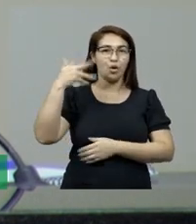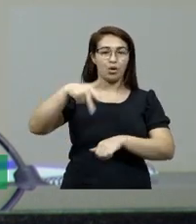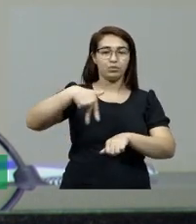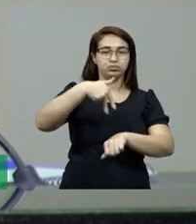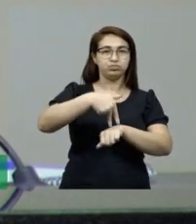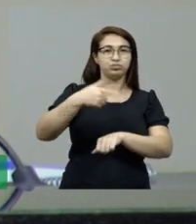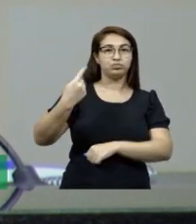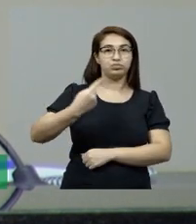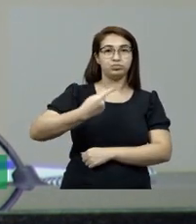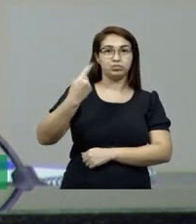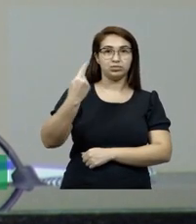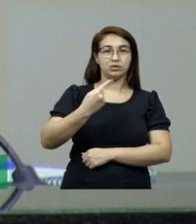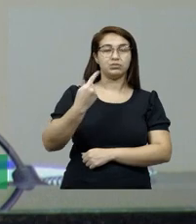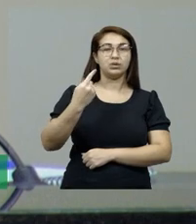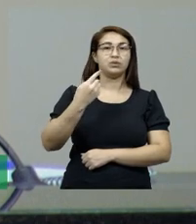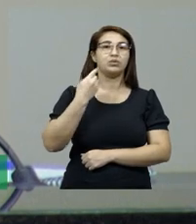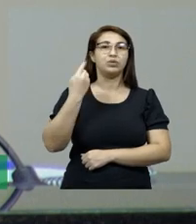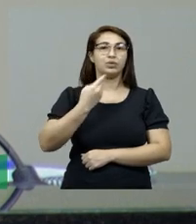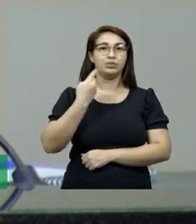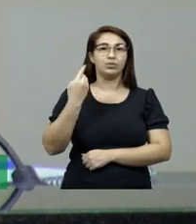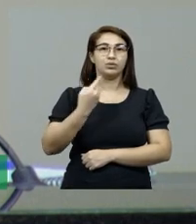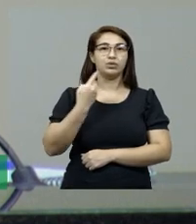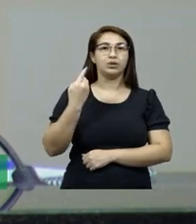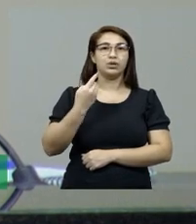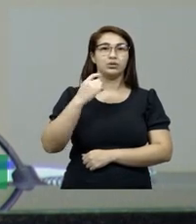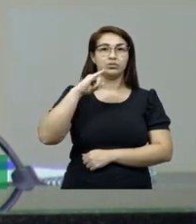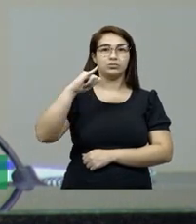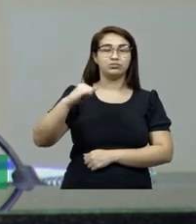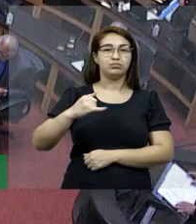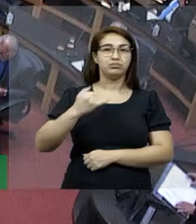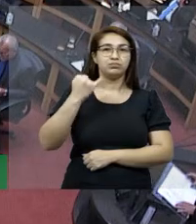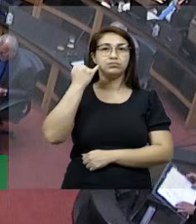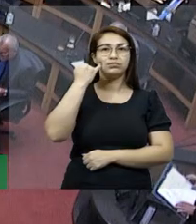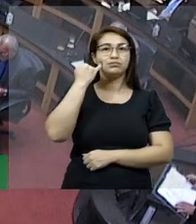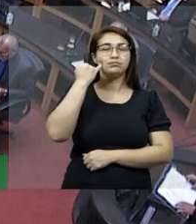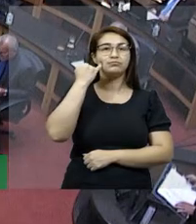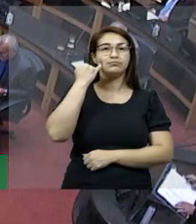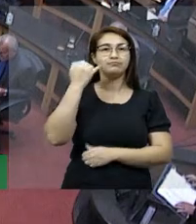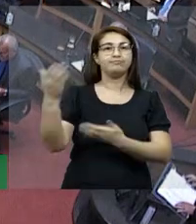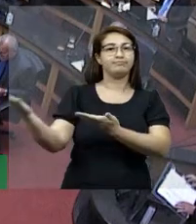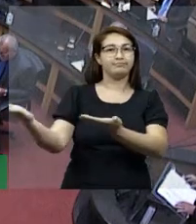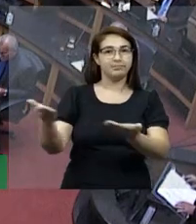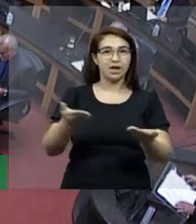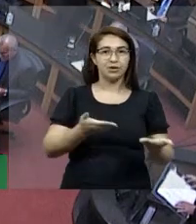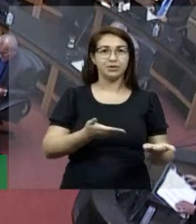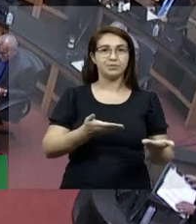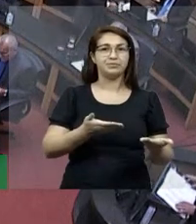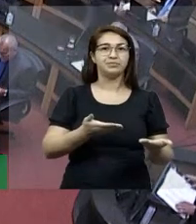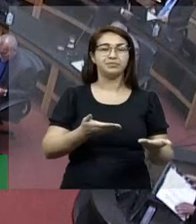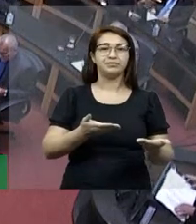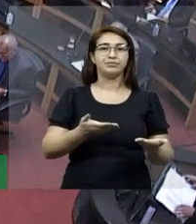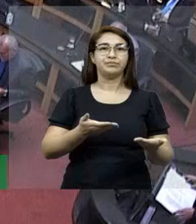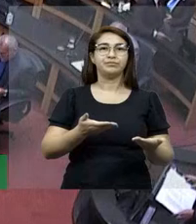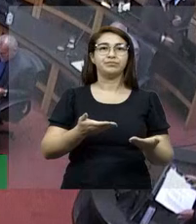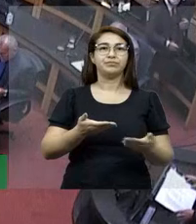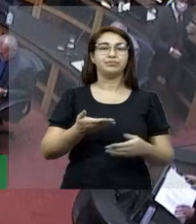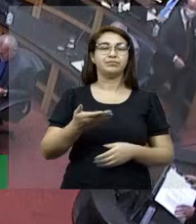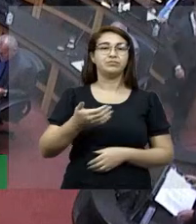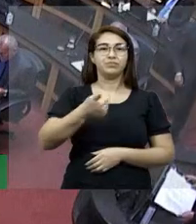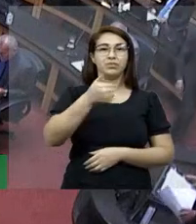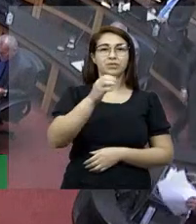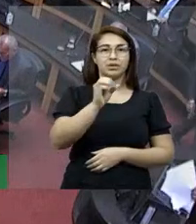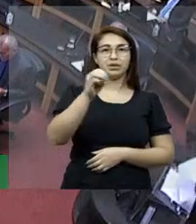senhor deputado Gessé Lopes, a quem concedo a palavra por até 10